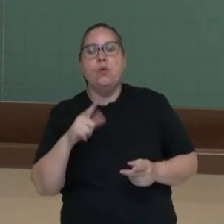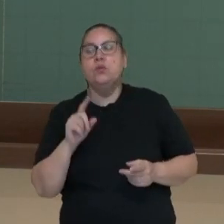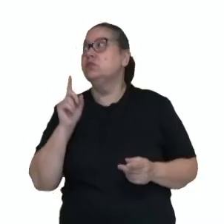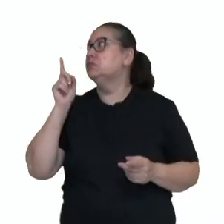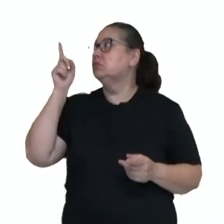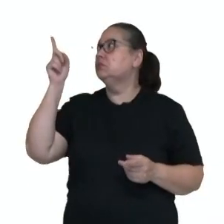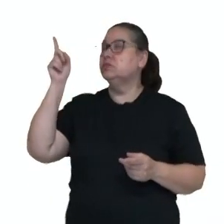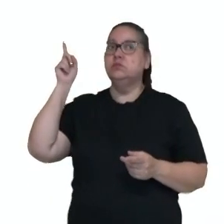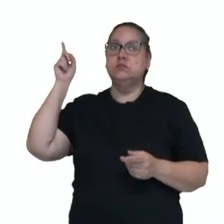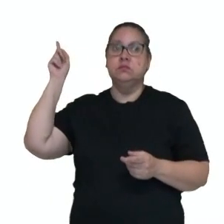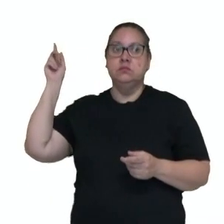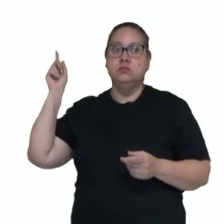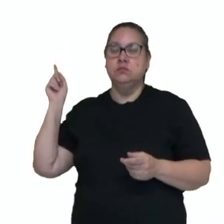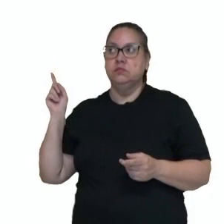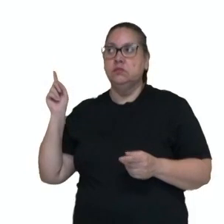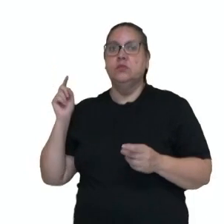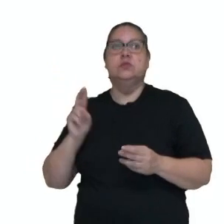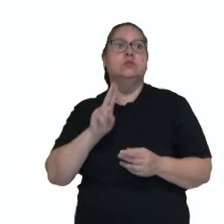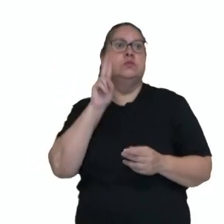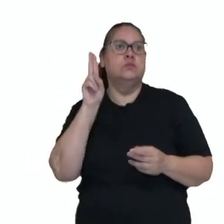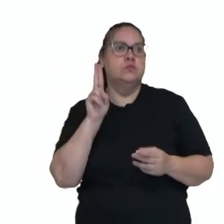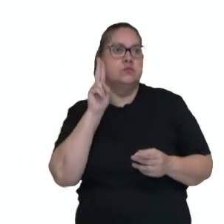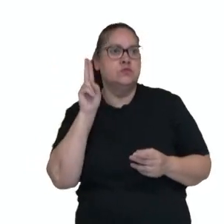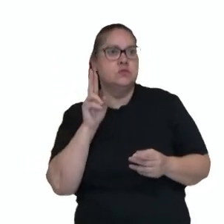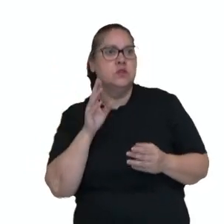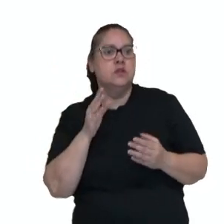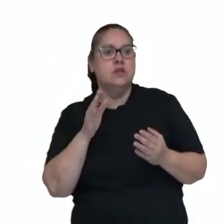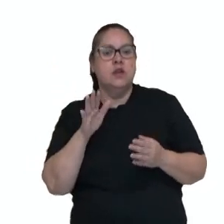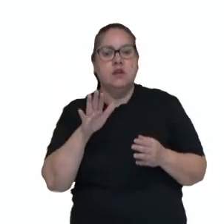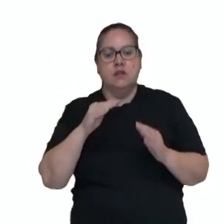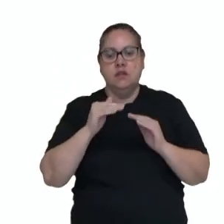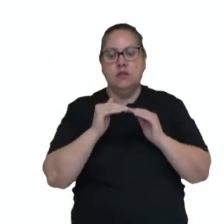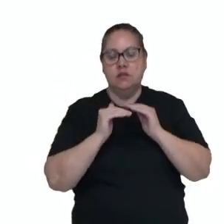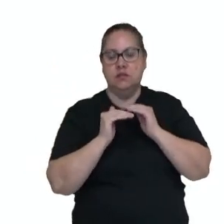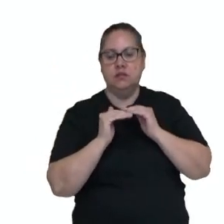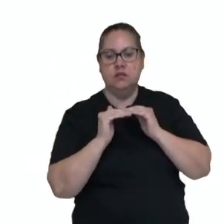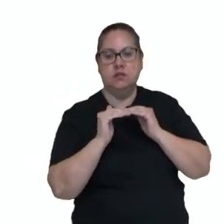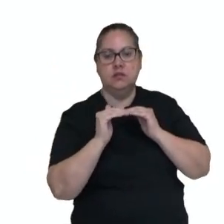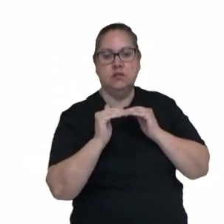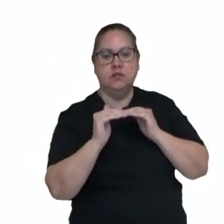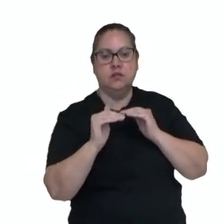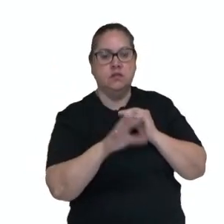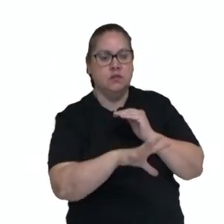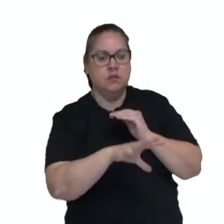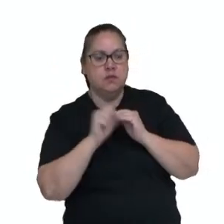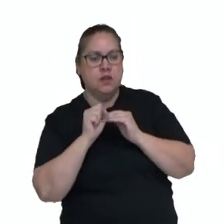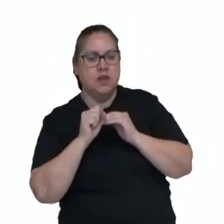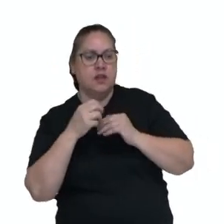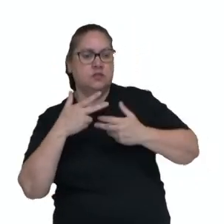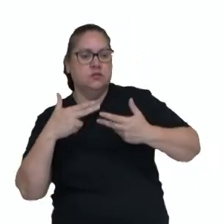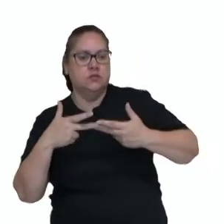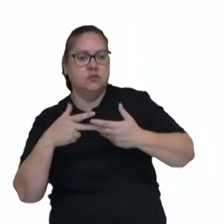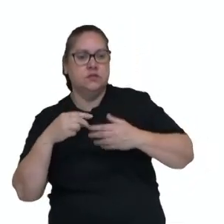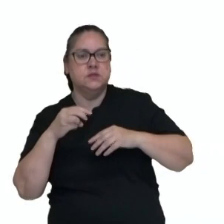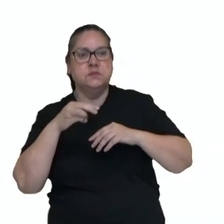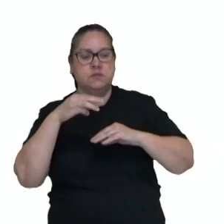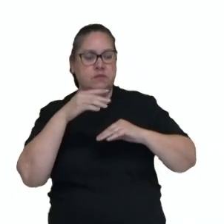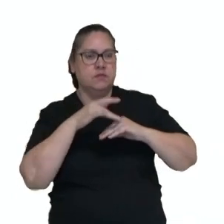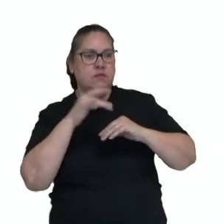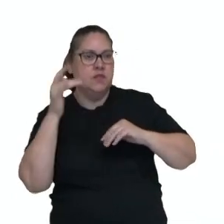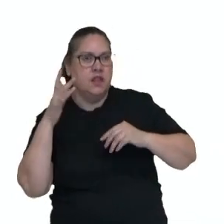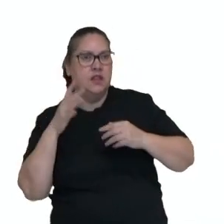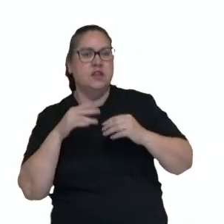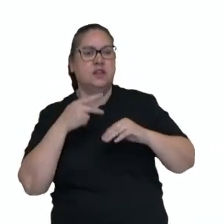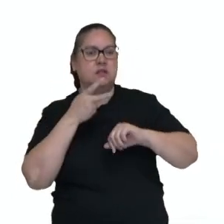setores também podem utilizar, o relevo, como a extração de recursos minerais para o desenvolvimento da